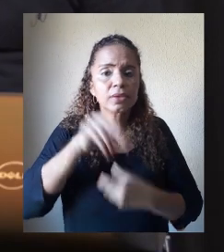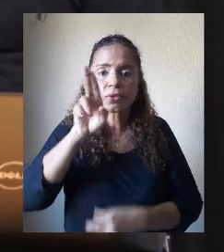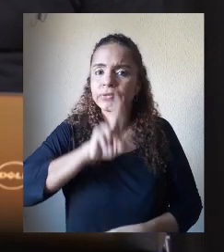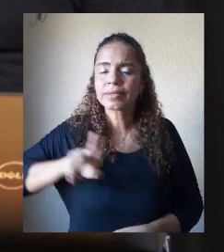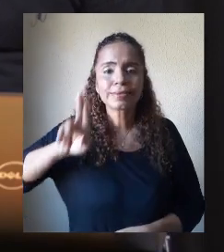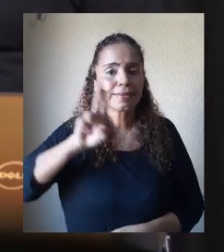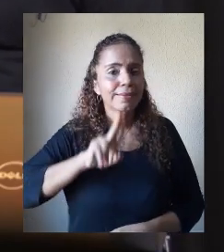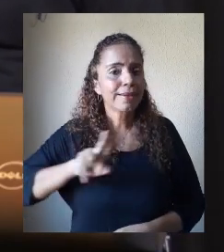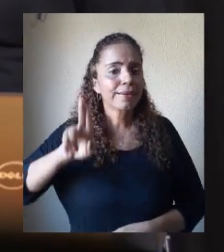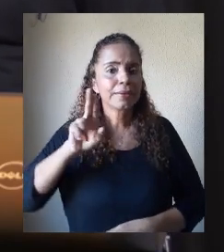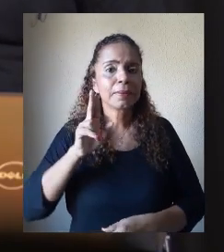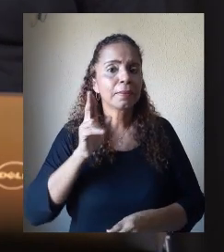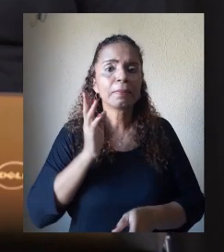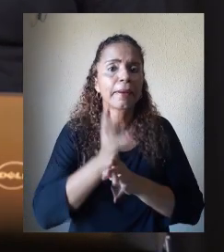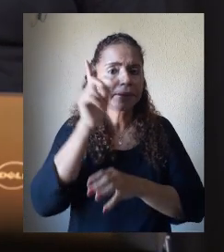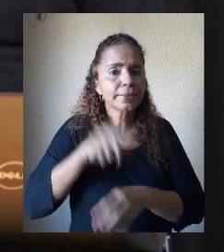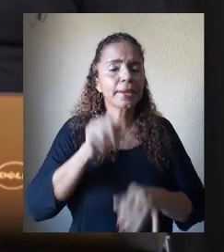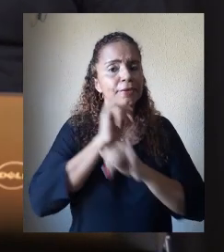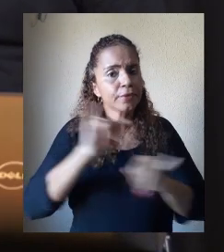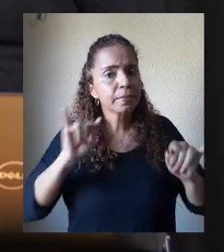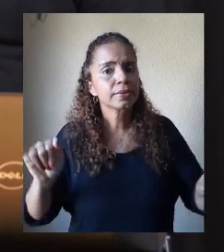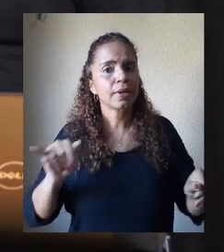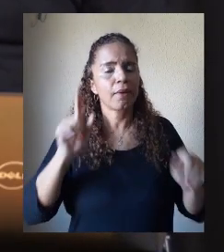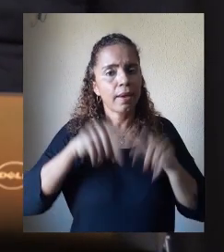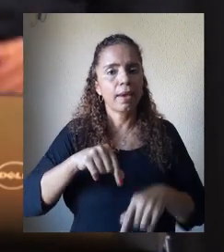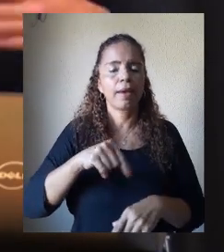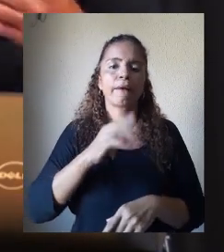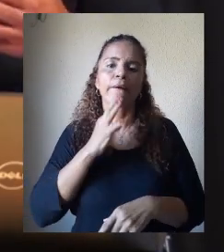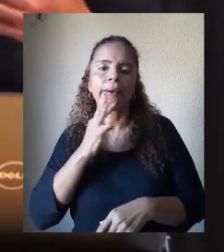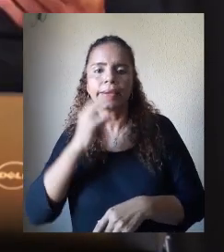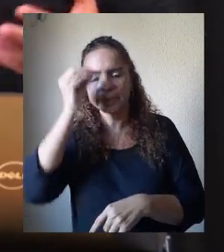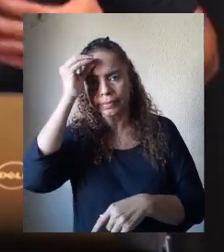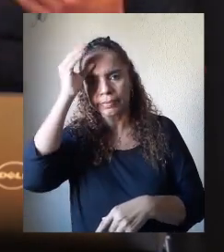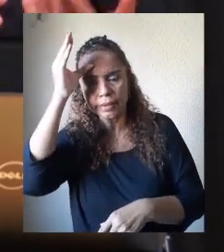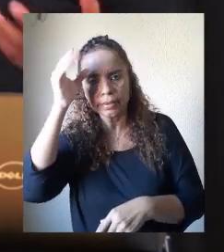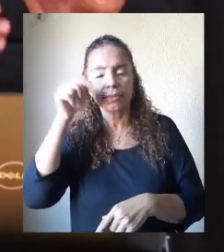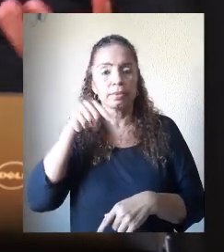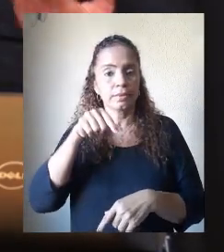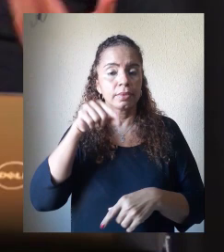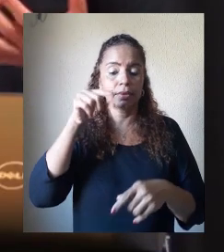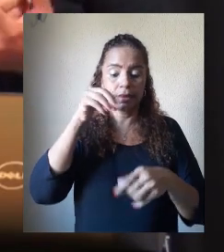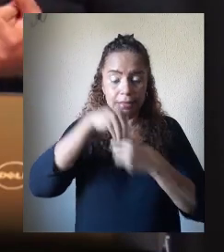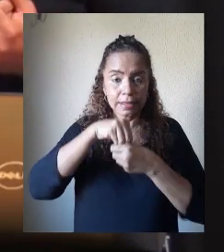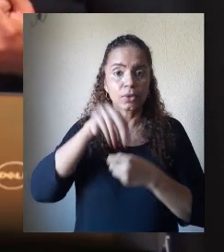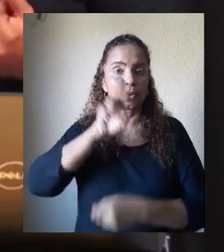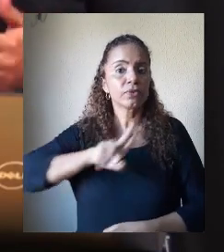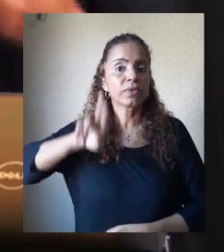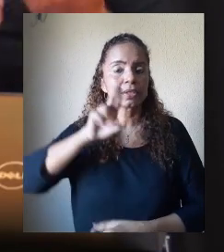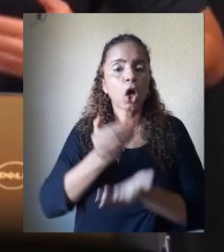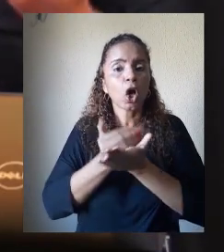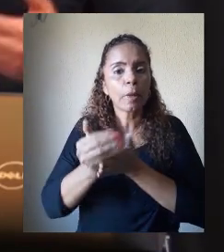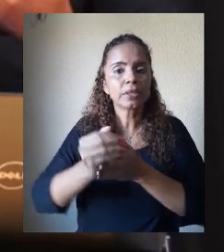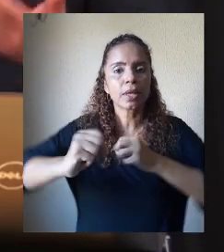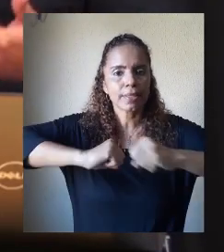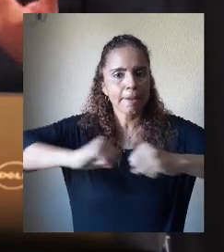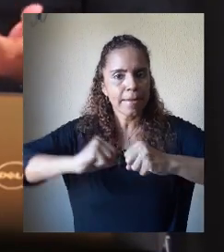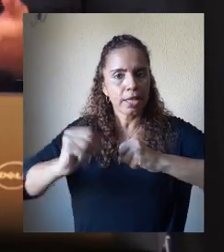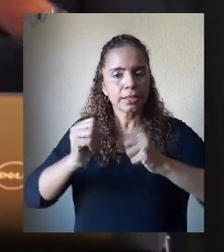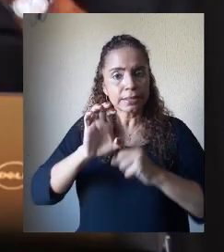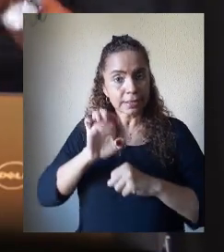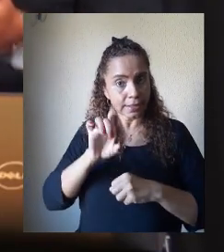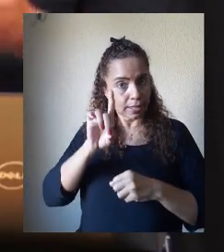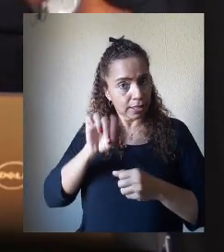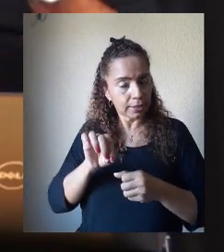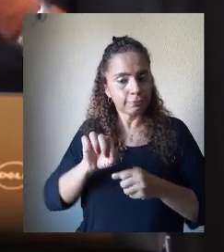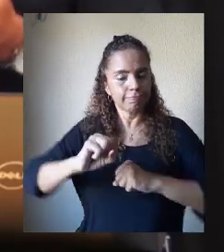tema da universidade, a gente observou que o debate ele começou até de forma antecipada, mas demorou muito a tomar